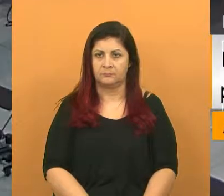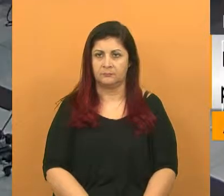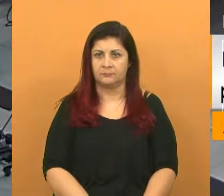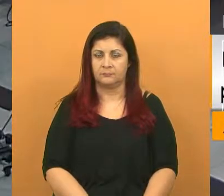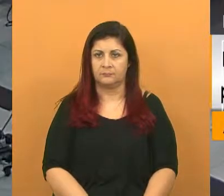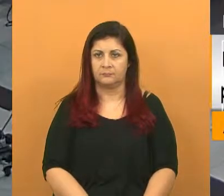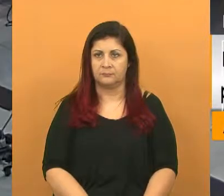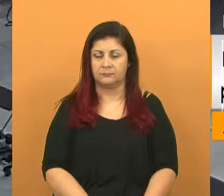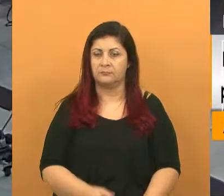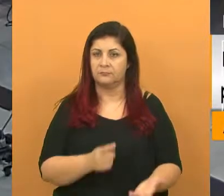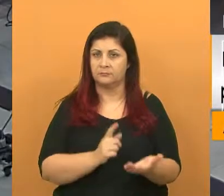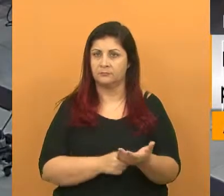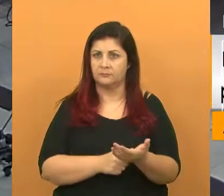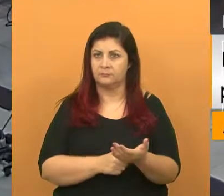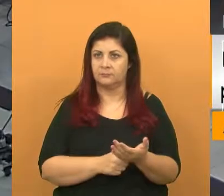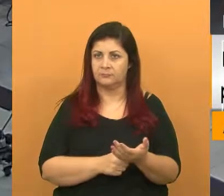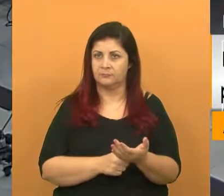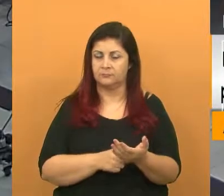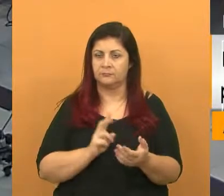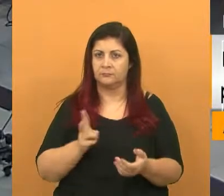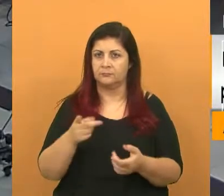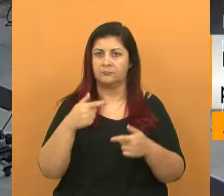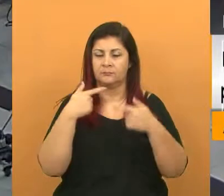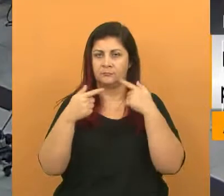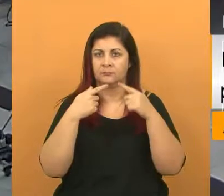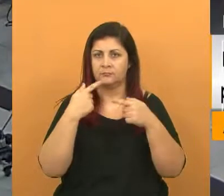O projeto continua em discussão.